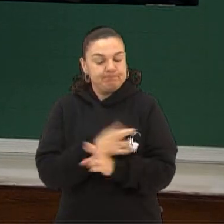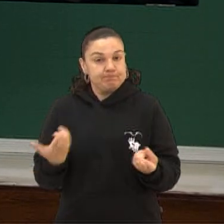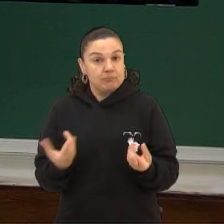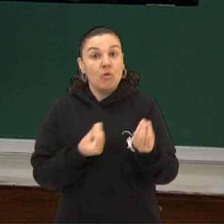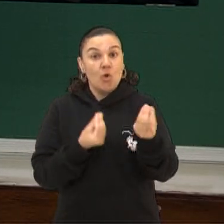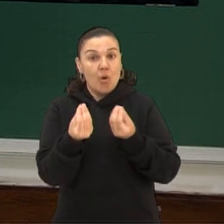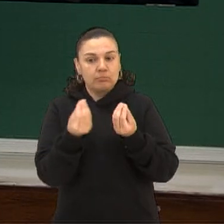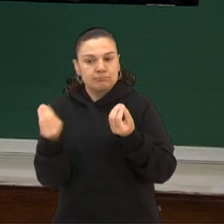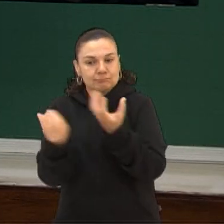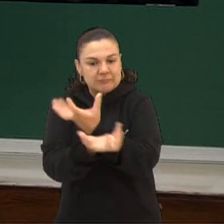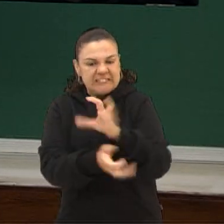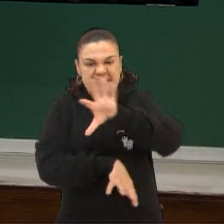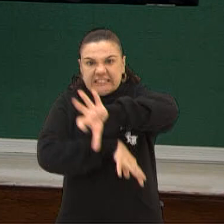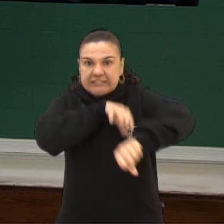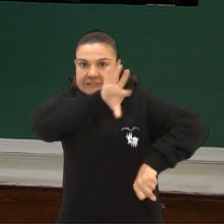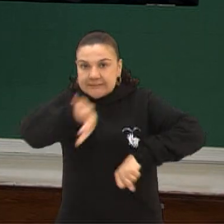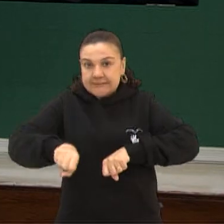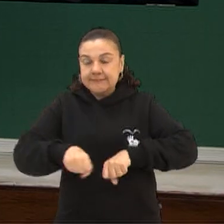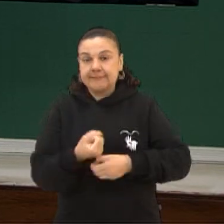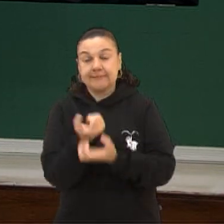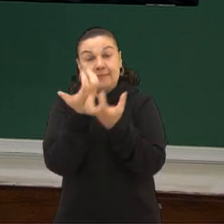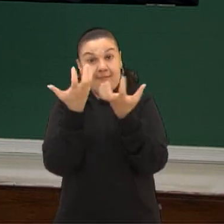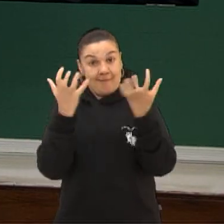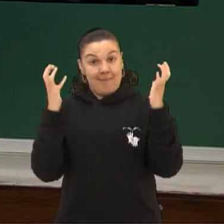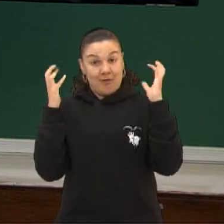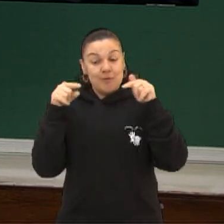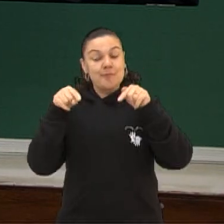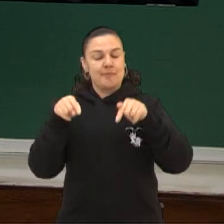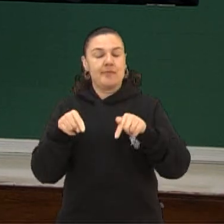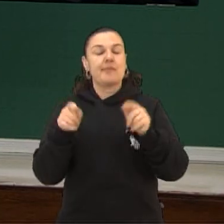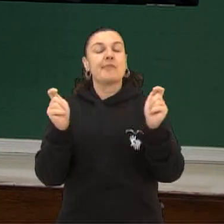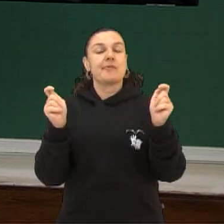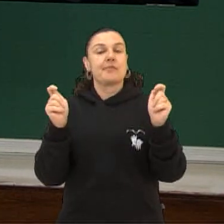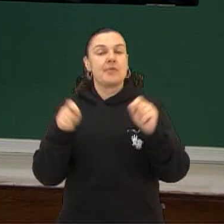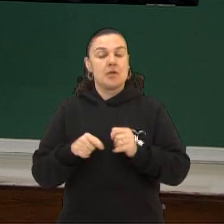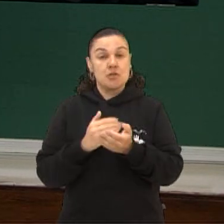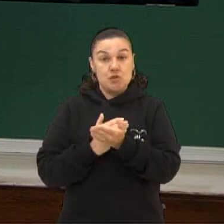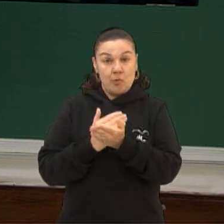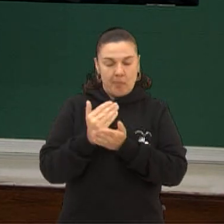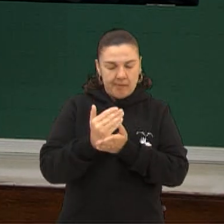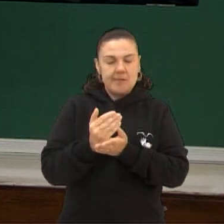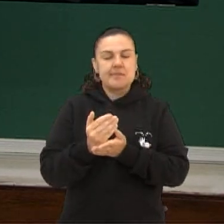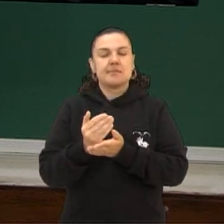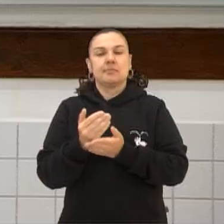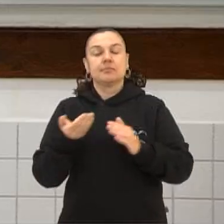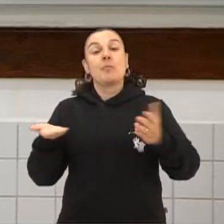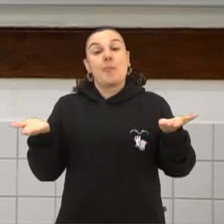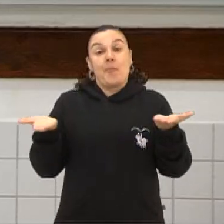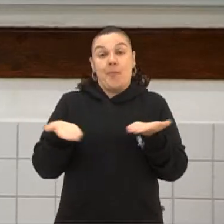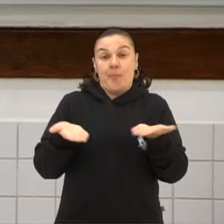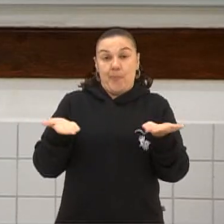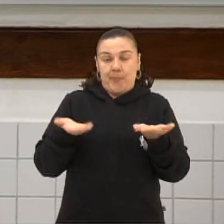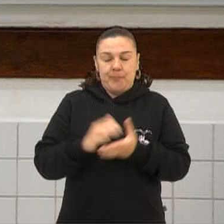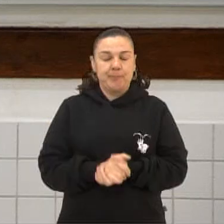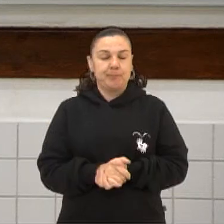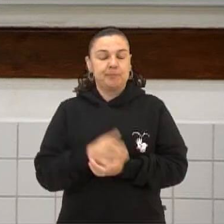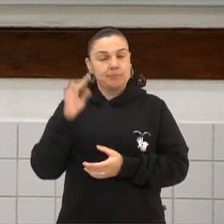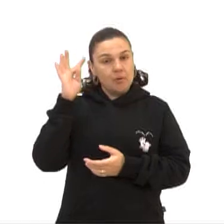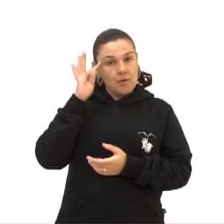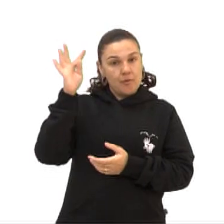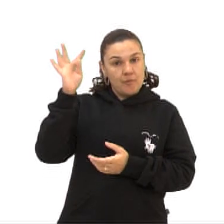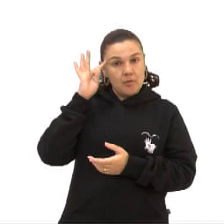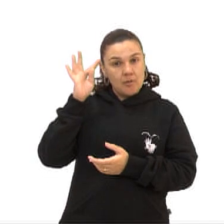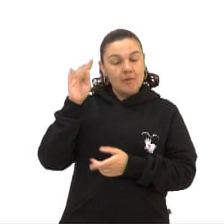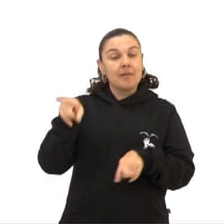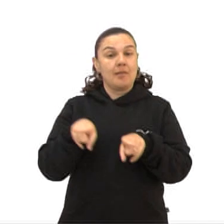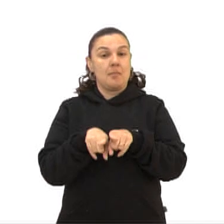meio exploratória, ela já pode ser encontrada lá no início da modernidade, com as filosofias lá de